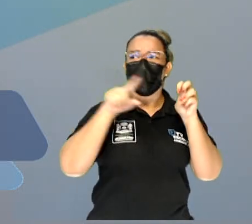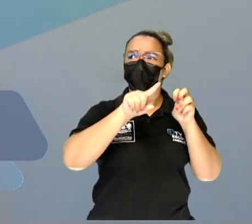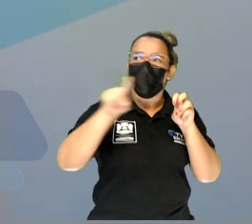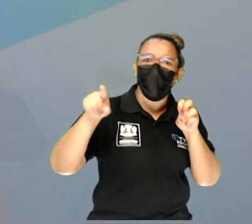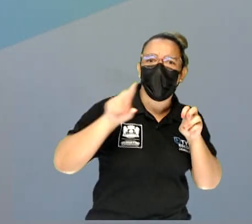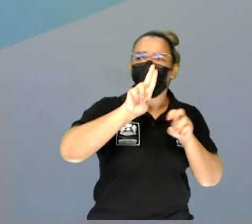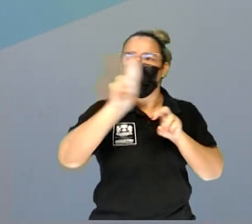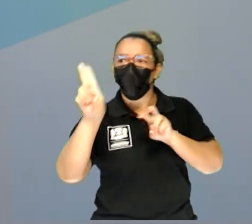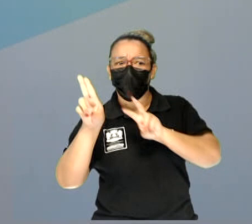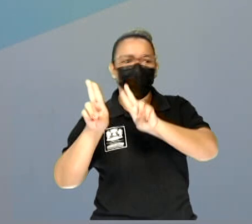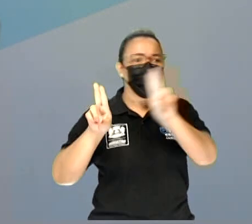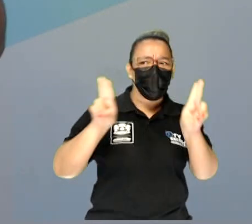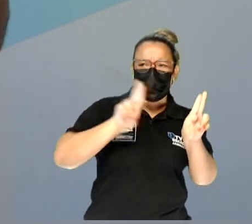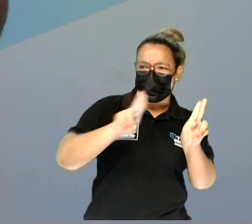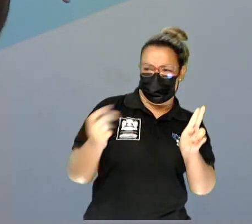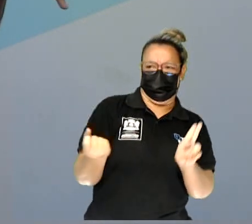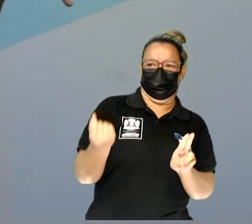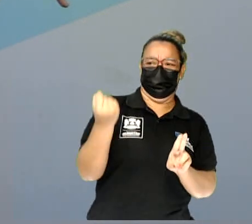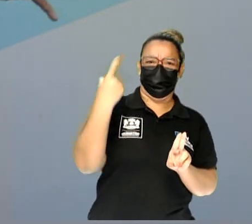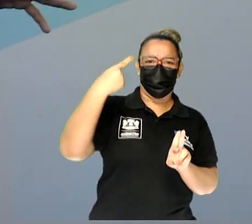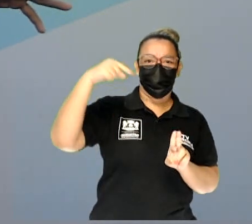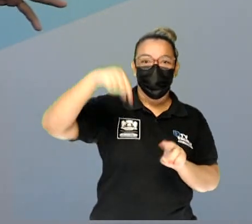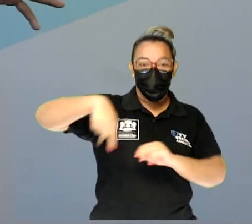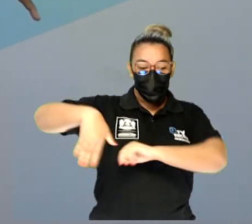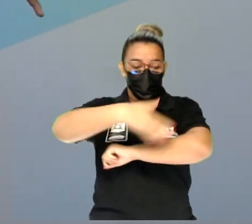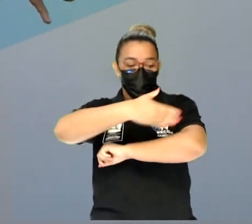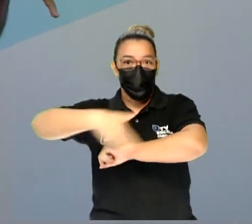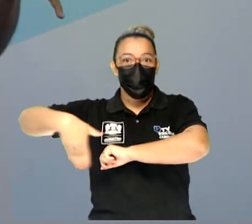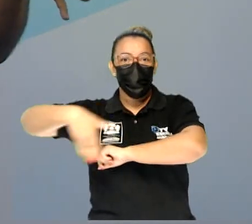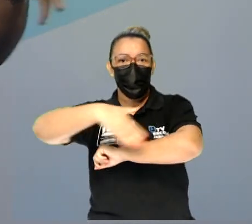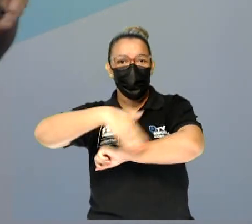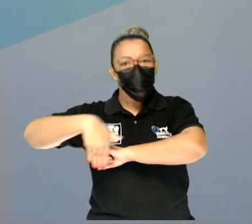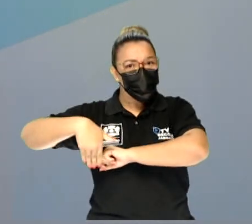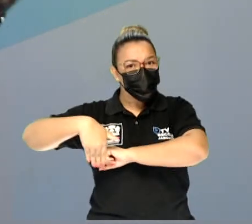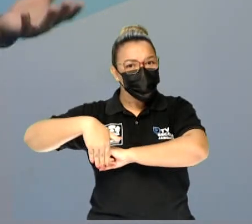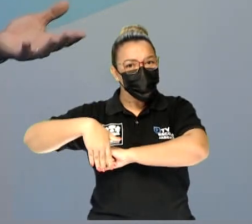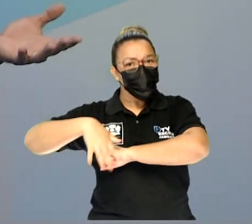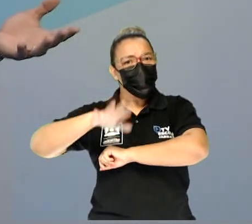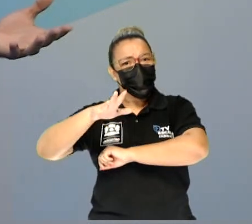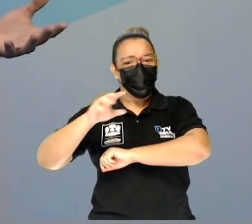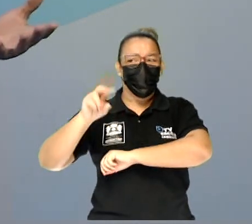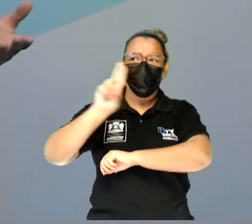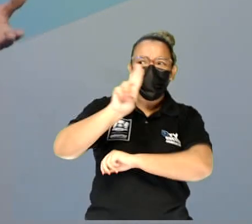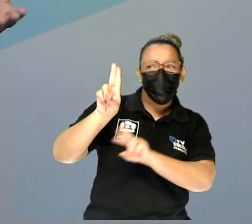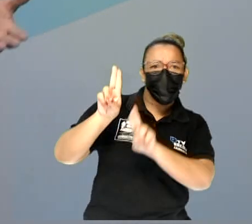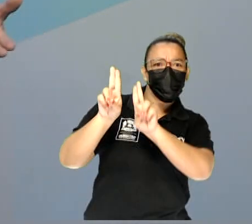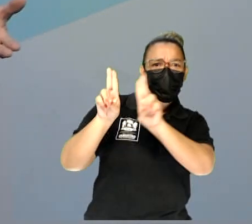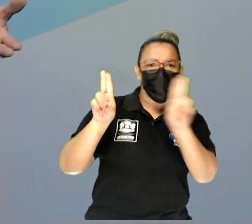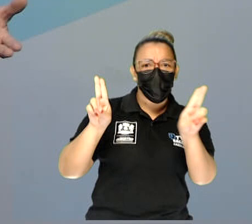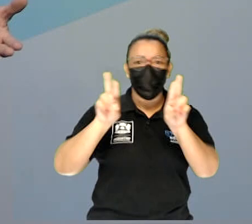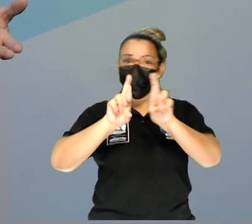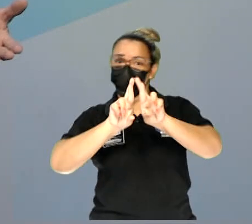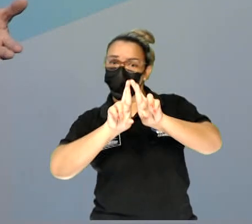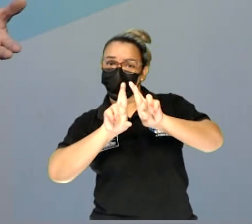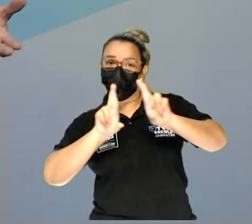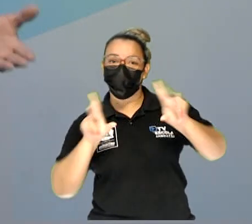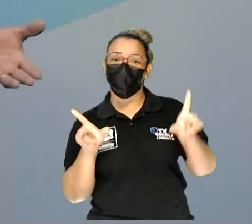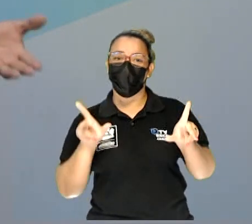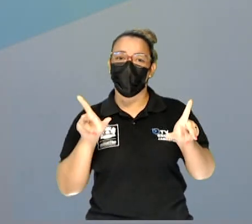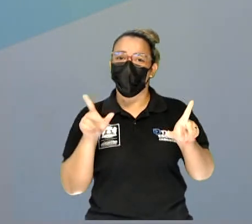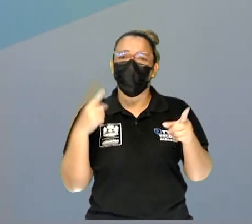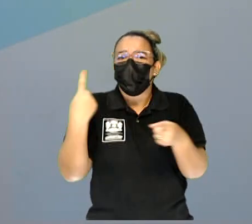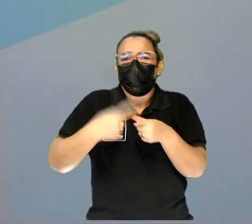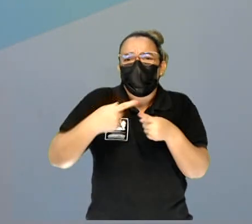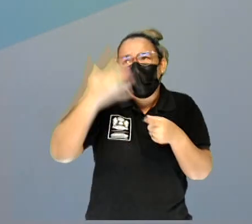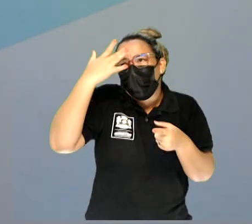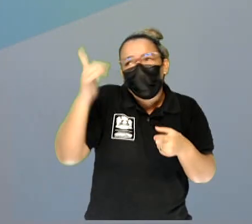de nomes estranhos que temos nas nossas ruas? Estranhos não porque são nomes diferentes, mas porque são nomes que a gente não sabe por